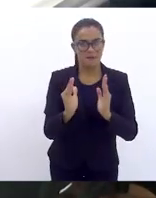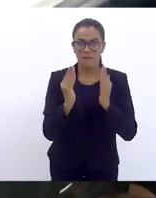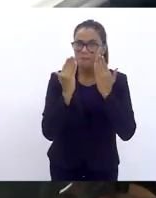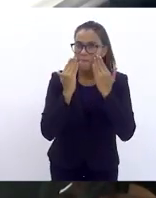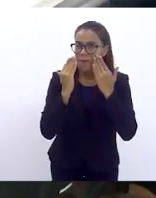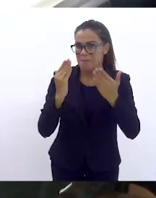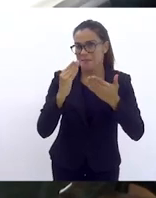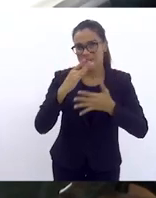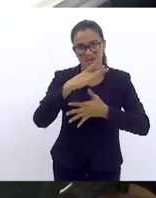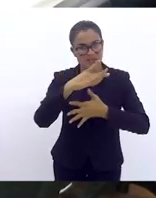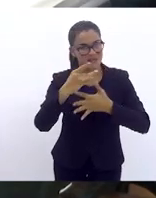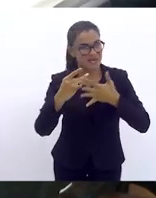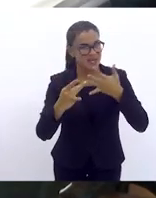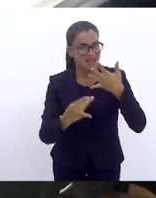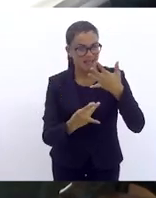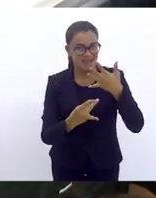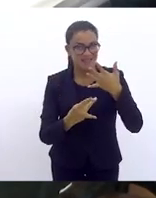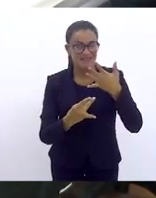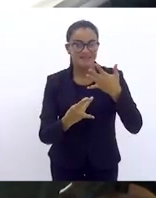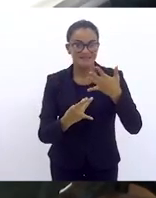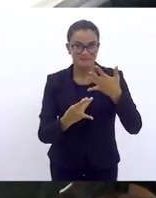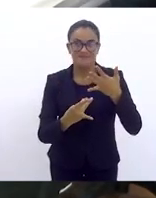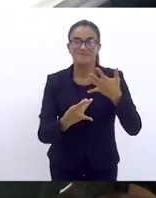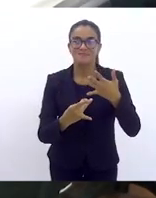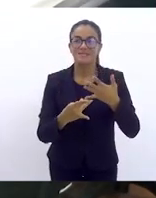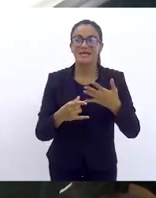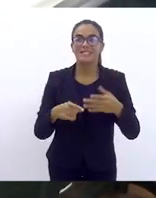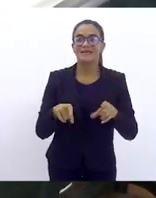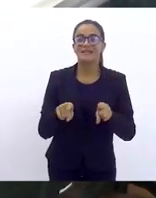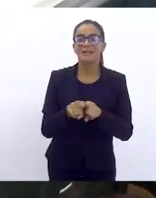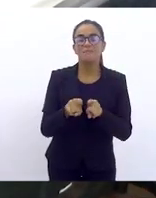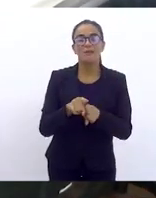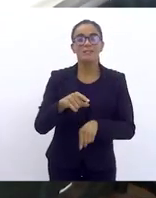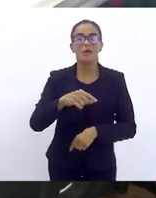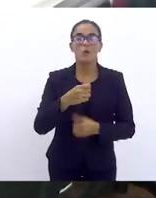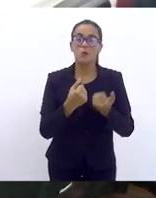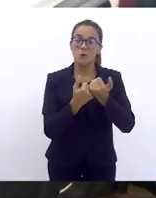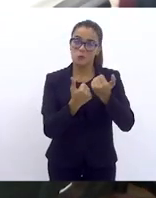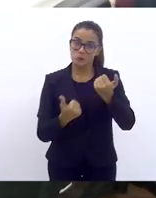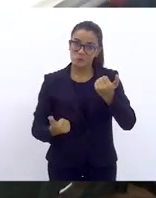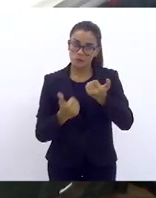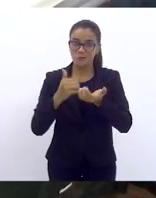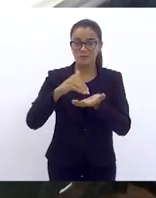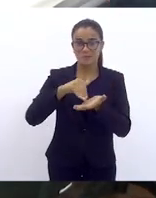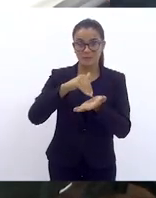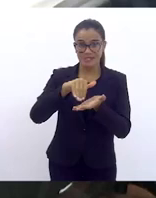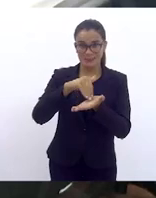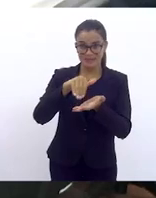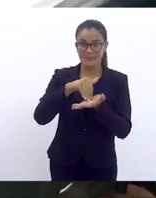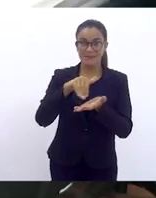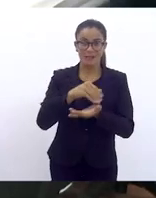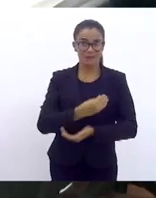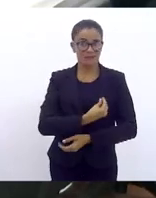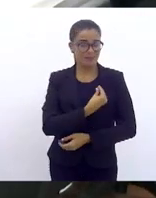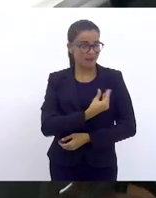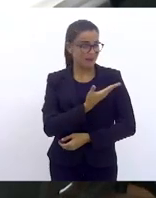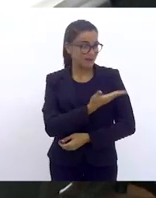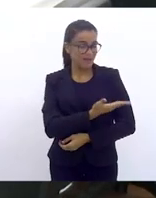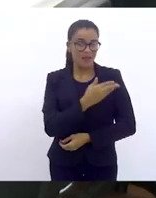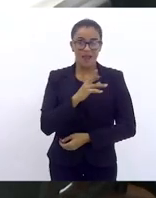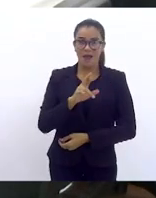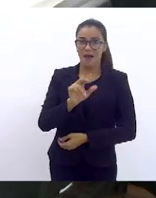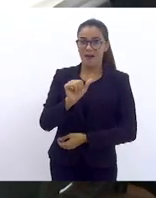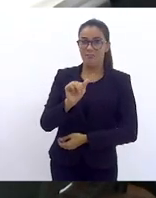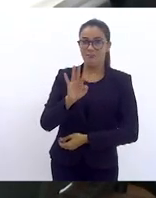os dois e a gente já se embora o subsecretário de planejamento e orçamento que tá aqui que é o Rafael